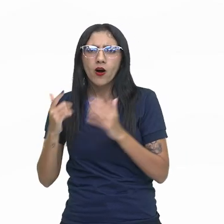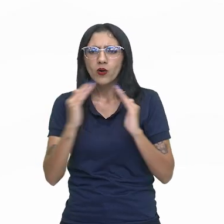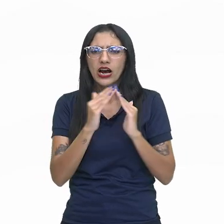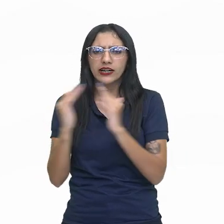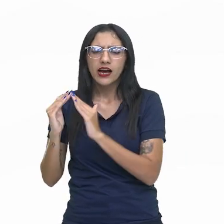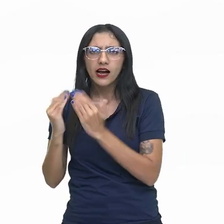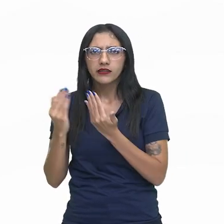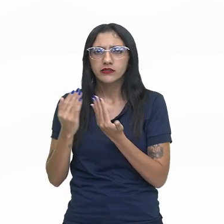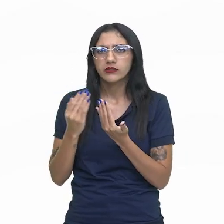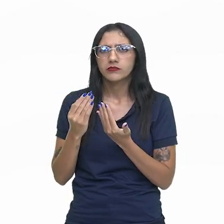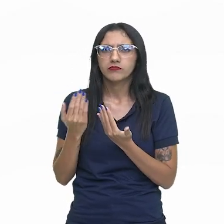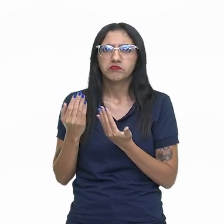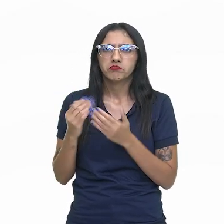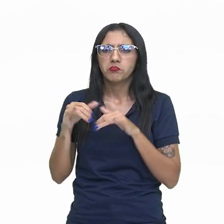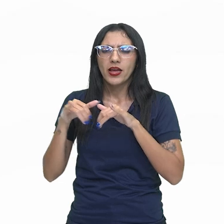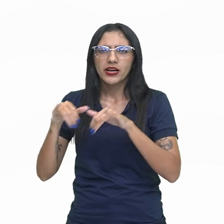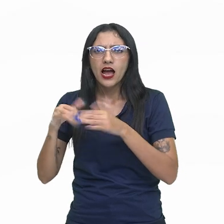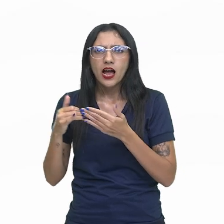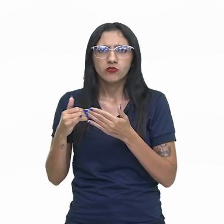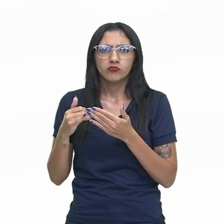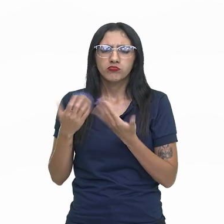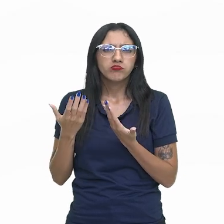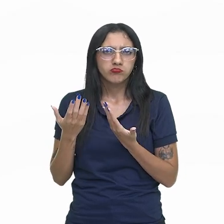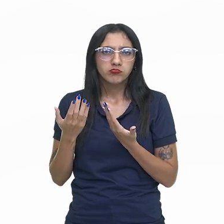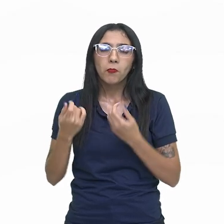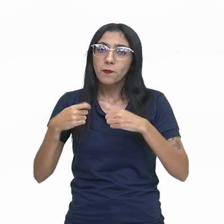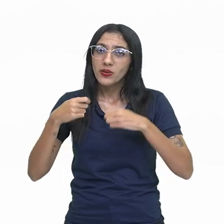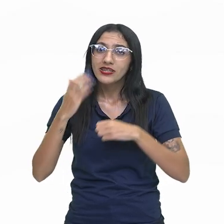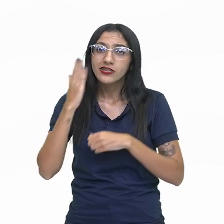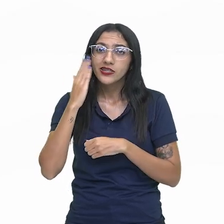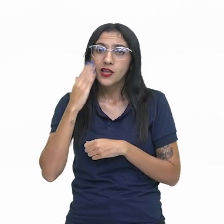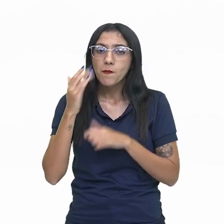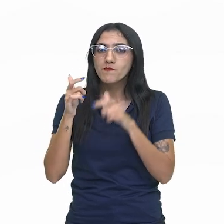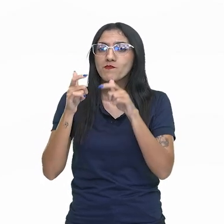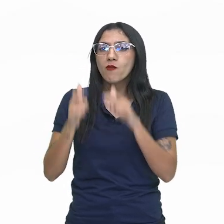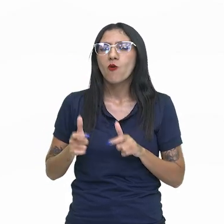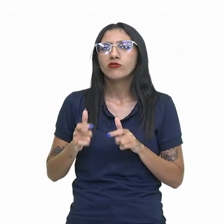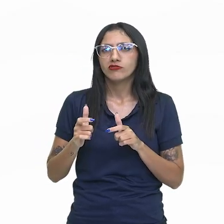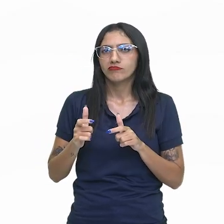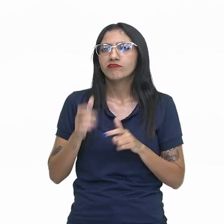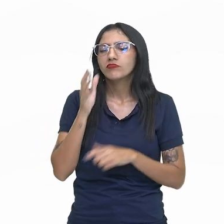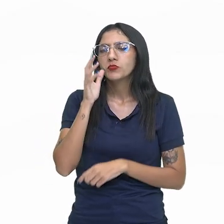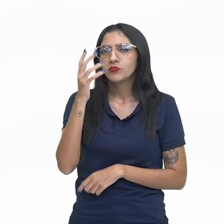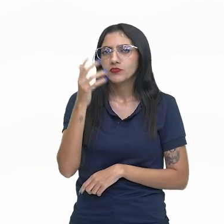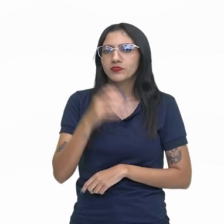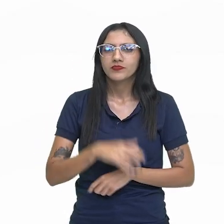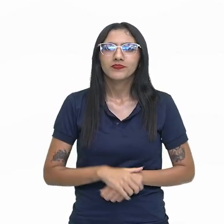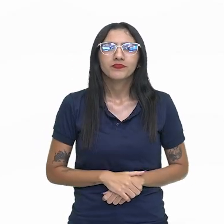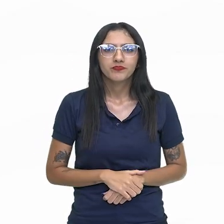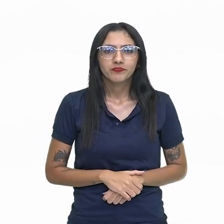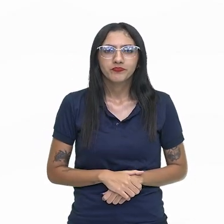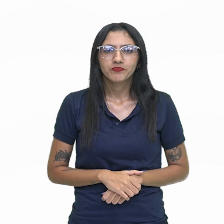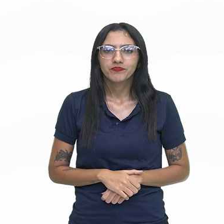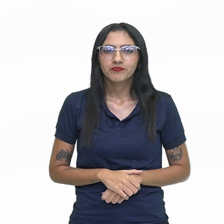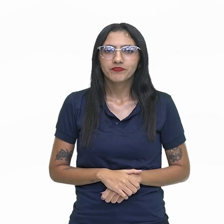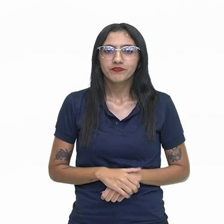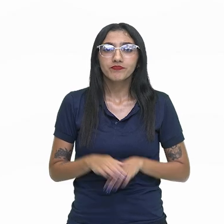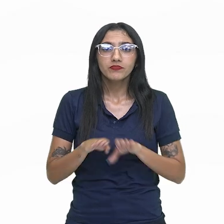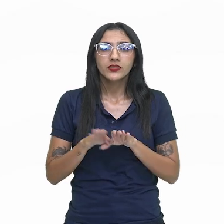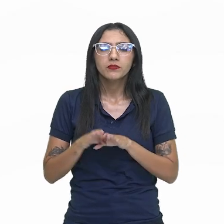aconteceu lá no mercado. Então, vai ter o local onde aconteceram os eventos. E por